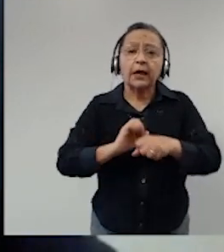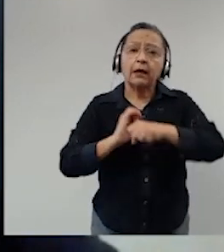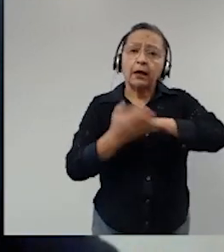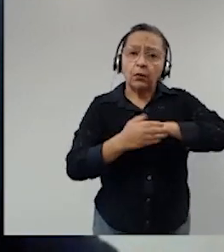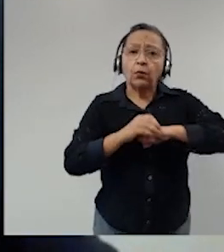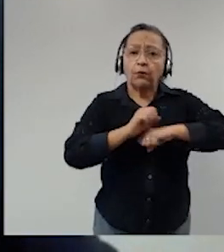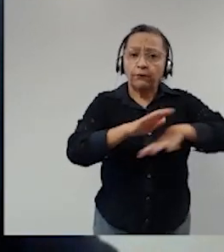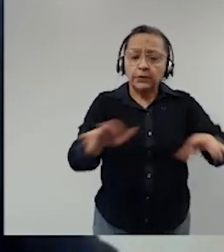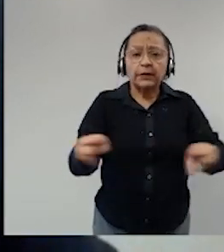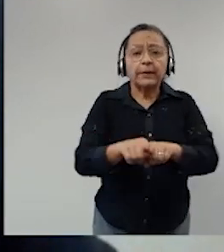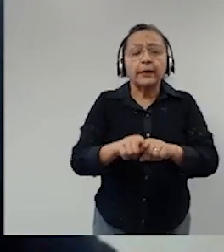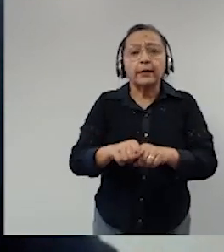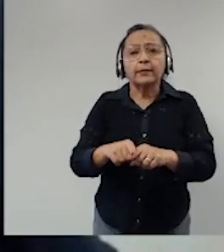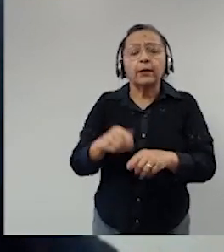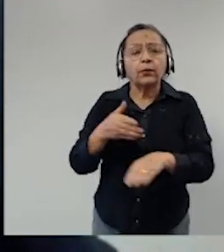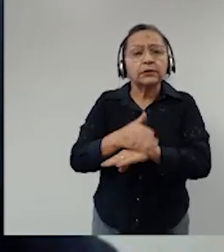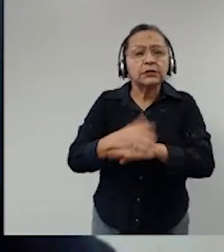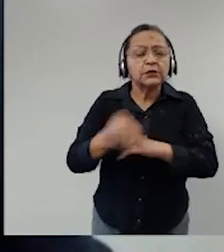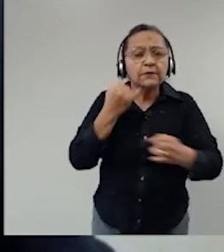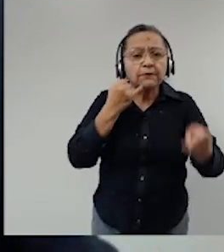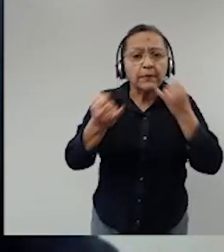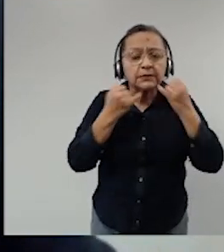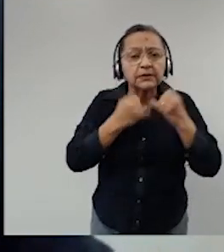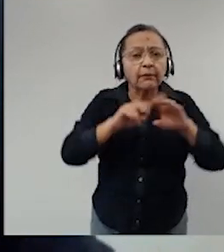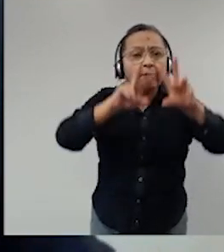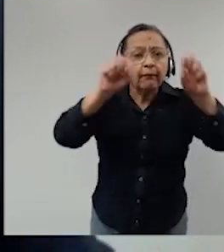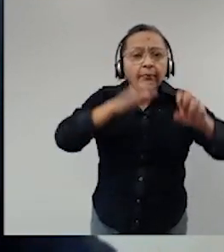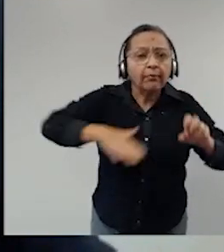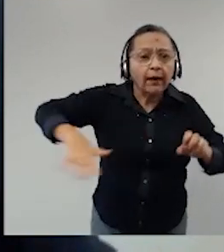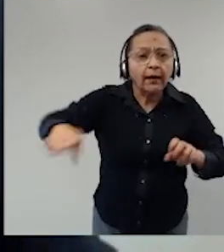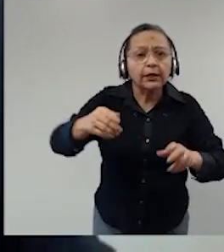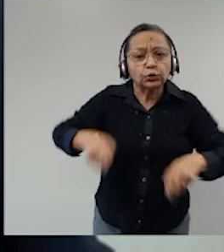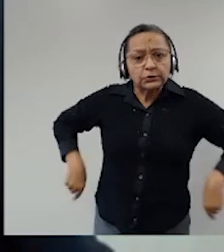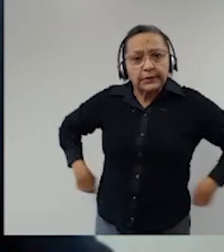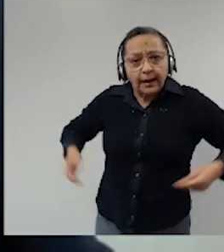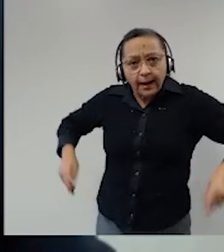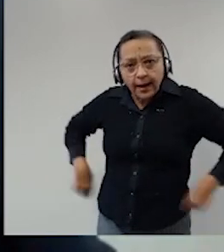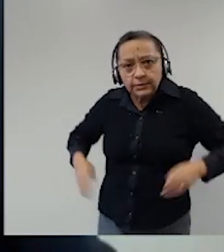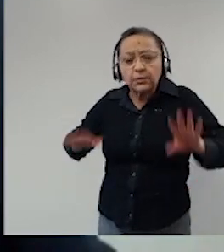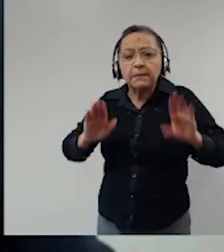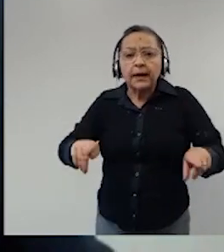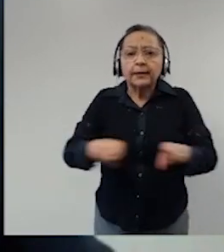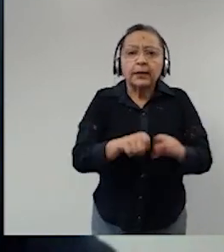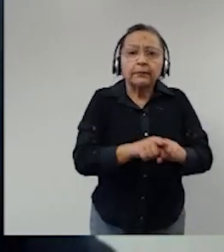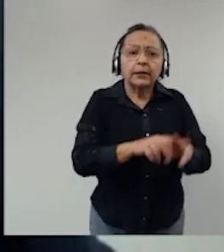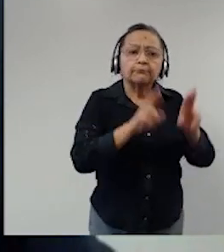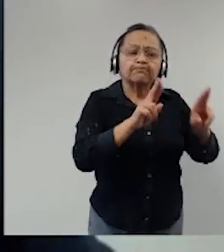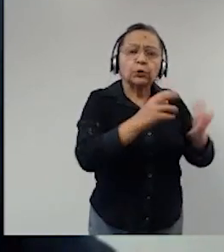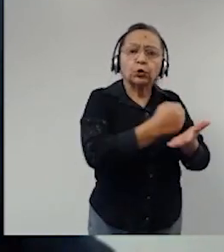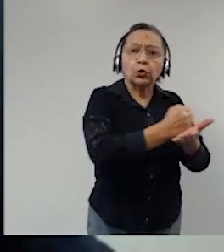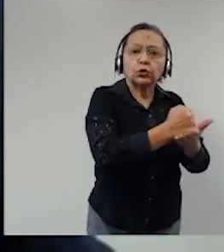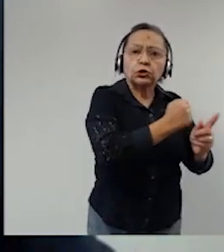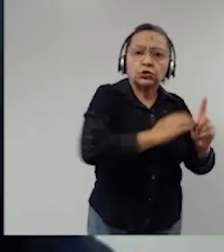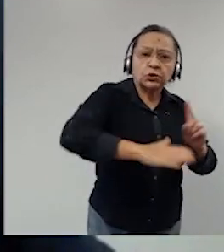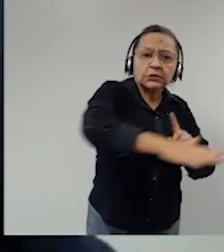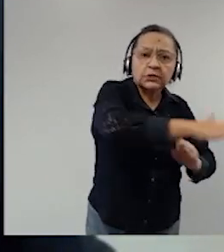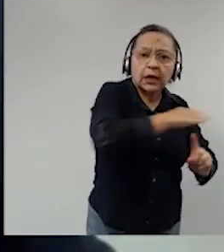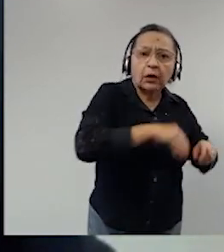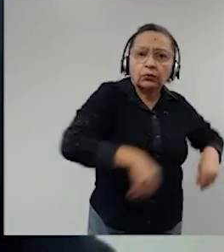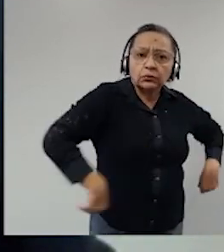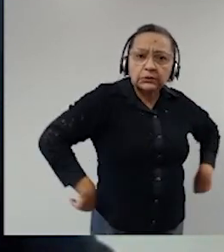dos gastos e da aplicação dos recursos públicos de um modo geral, mas também a perspectiva do controle social dos gastos